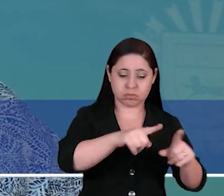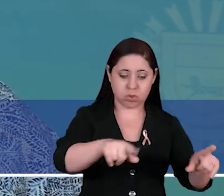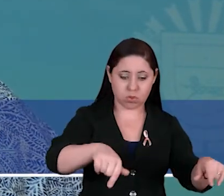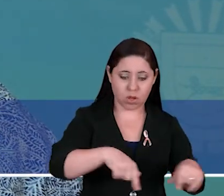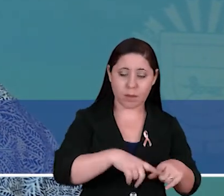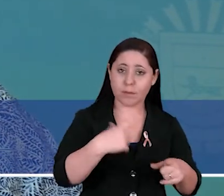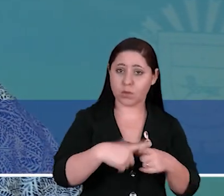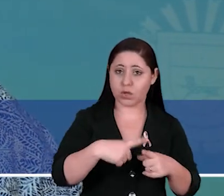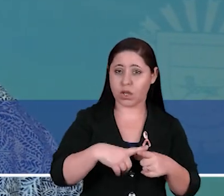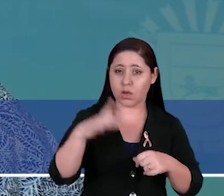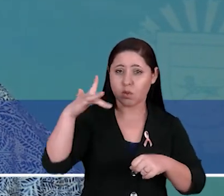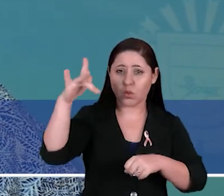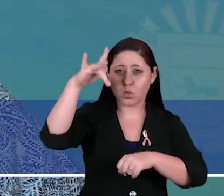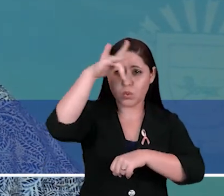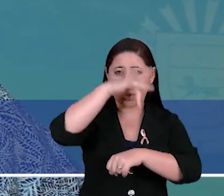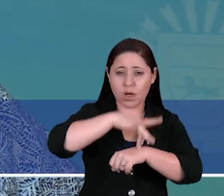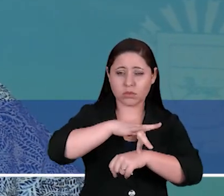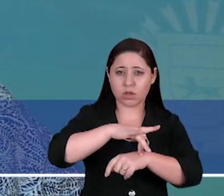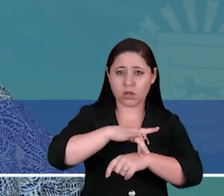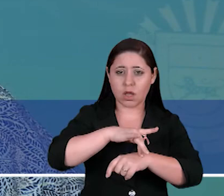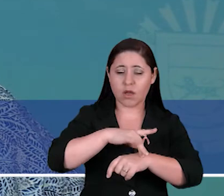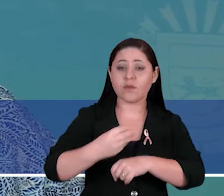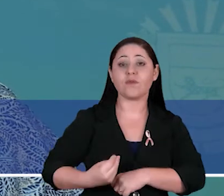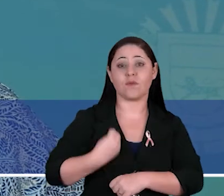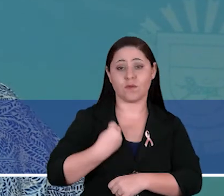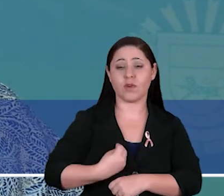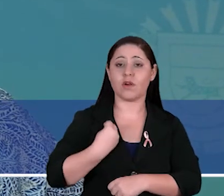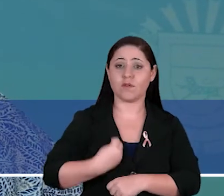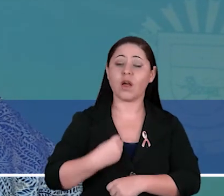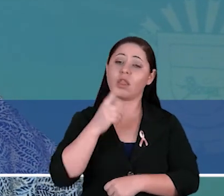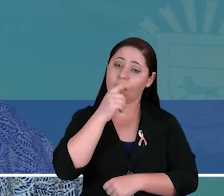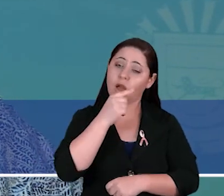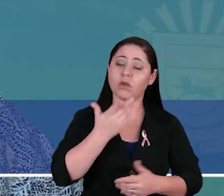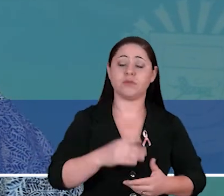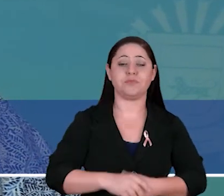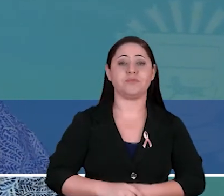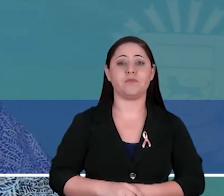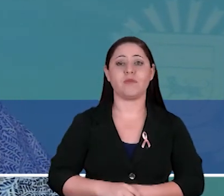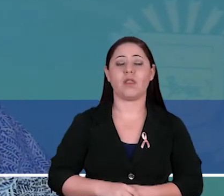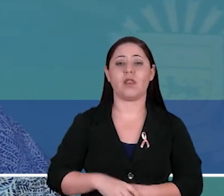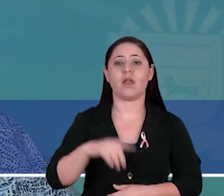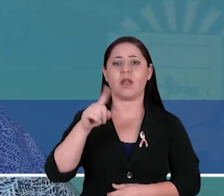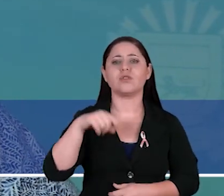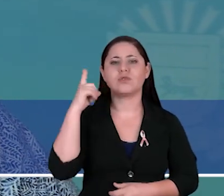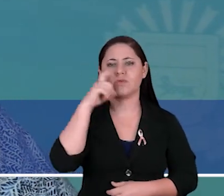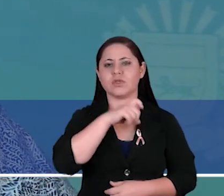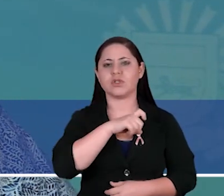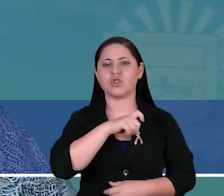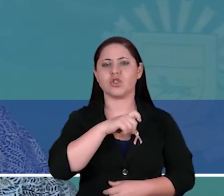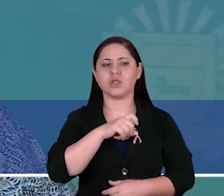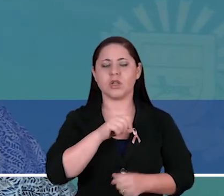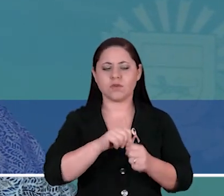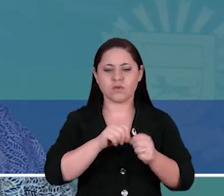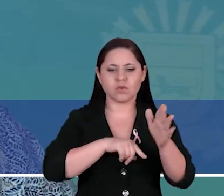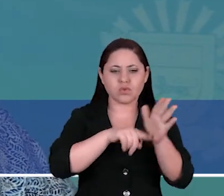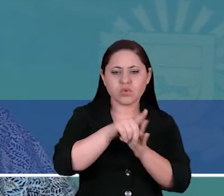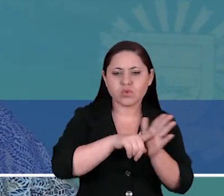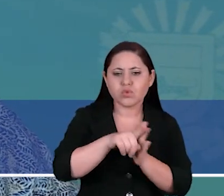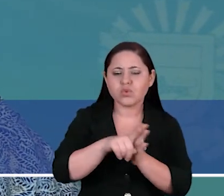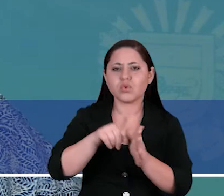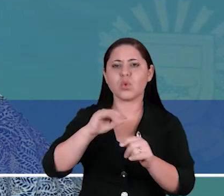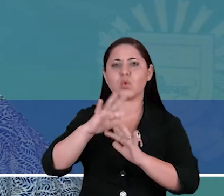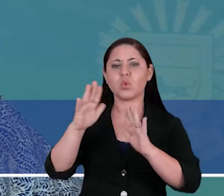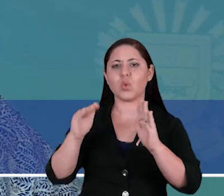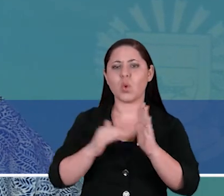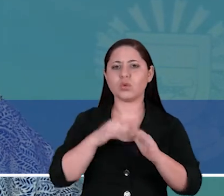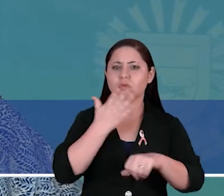criadouros, que o mosquito, grande parte do mosquito sobrevive fica na água. E aí nós já realizamos